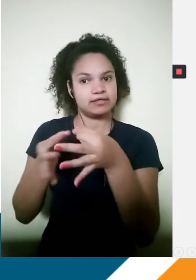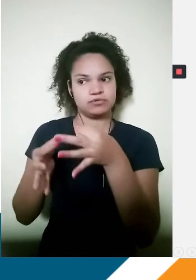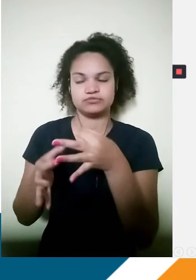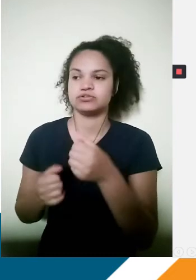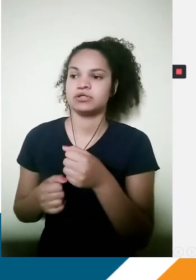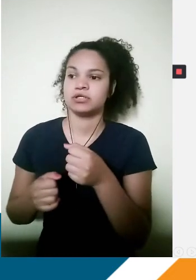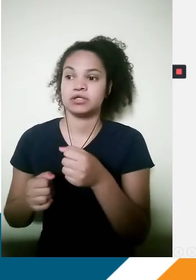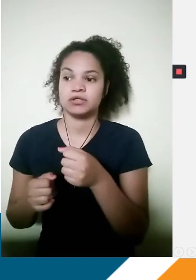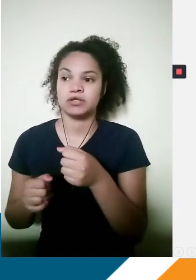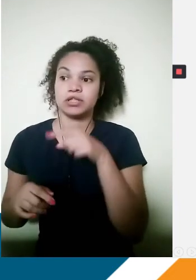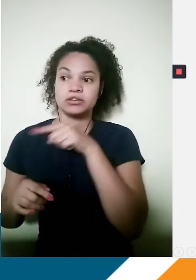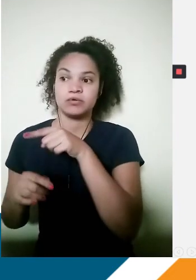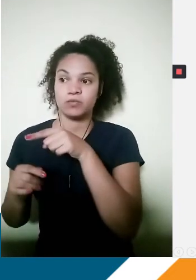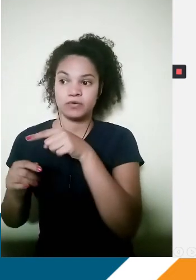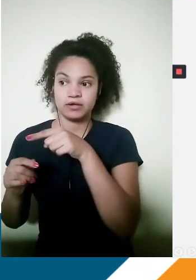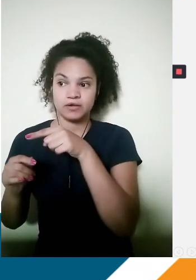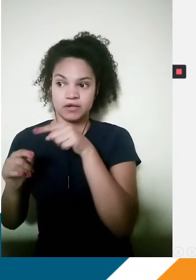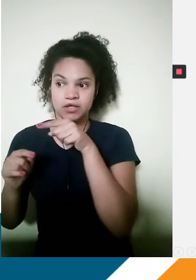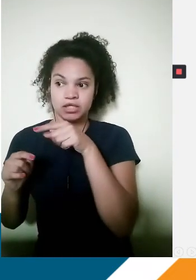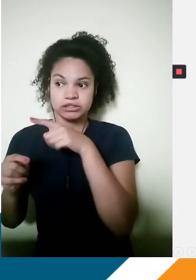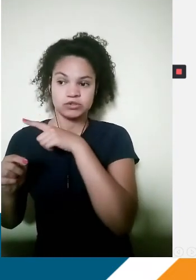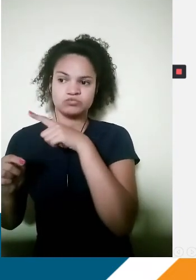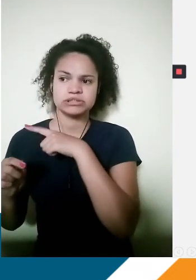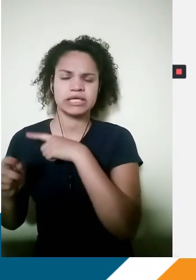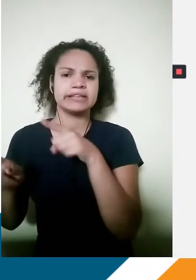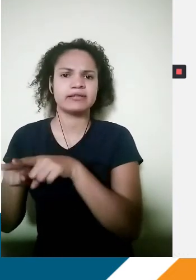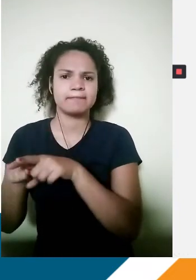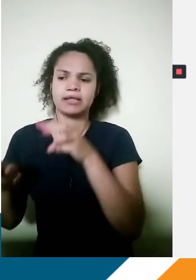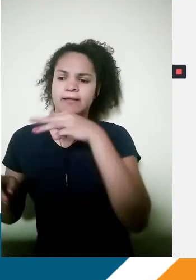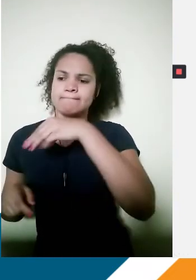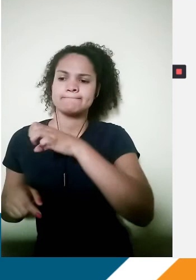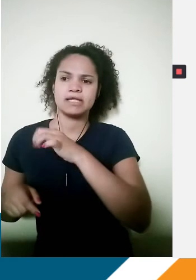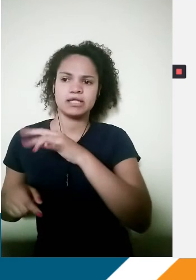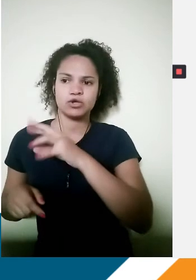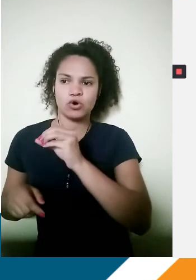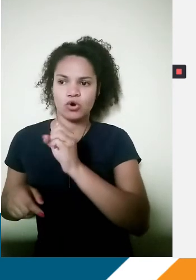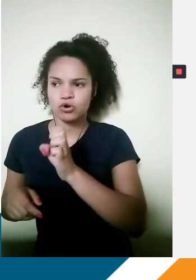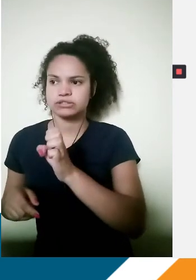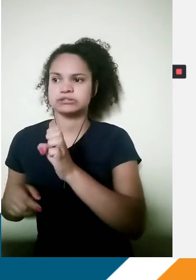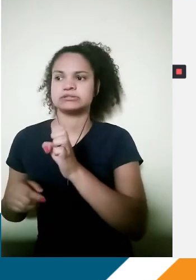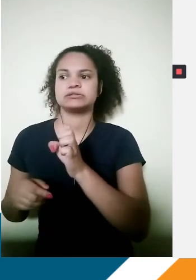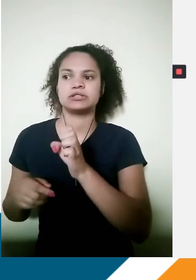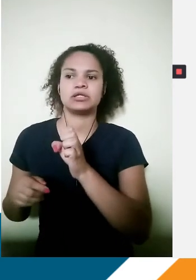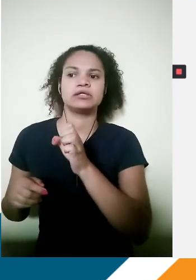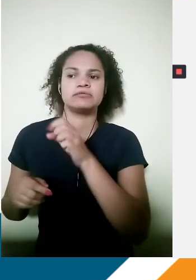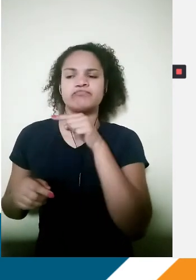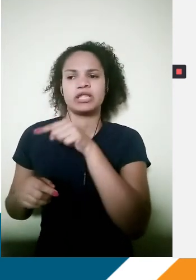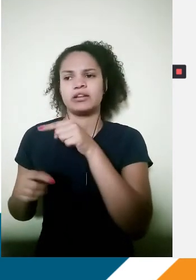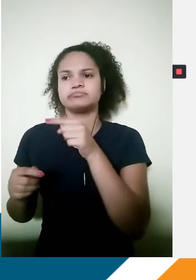nuclear ocorre durante a mitose. Há também o processo de meose, que está relacionada, há uma relação, está